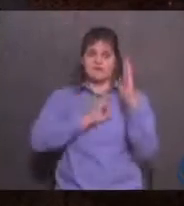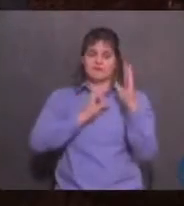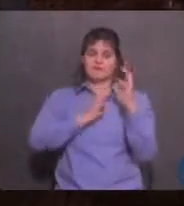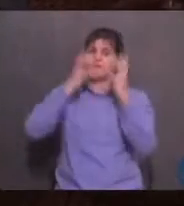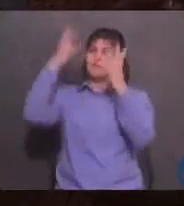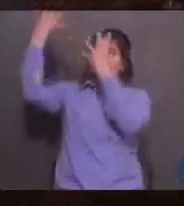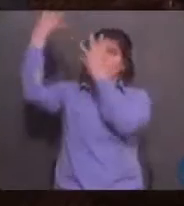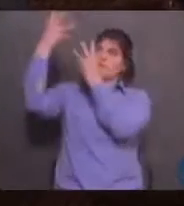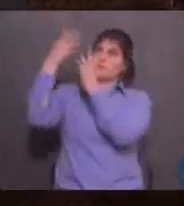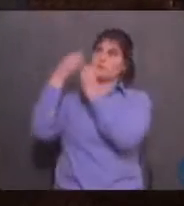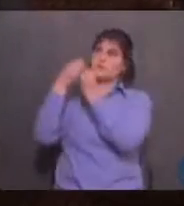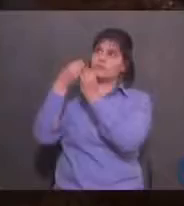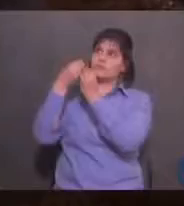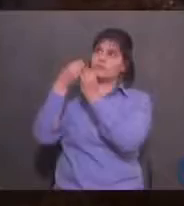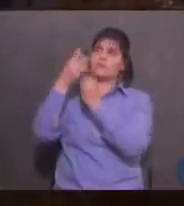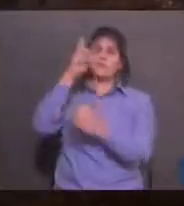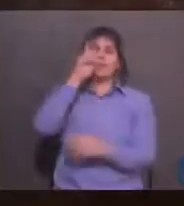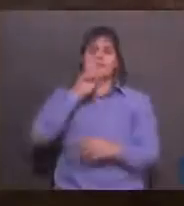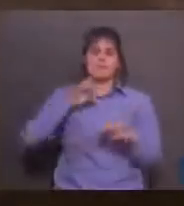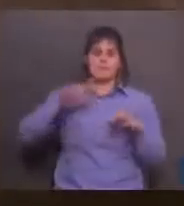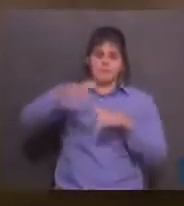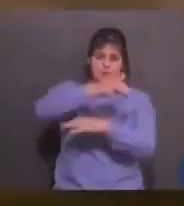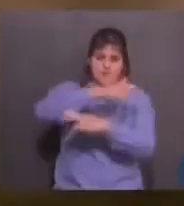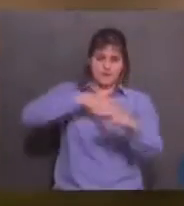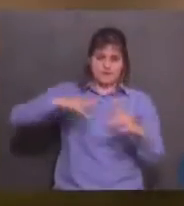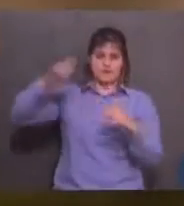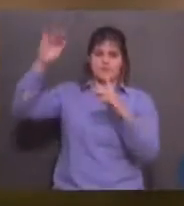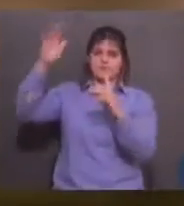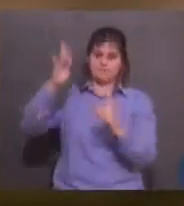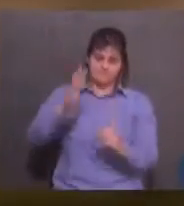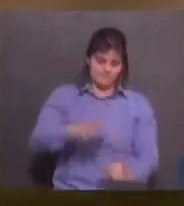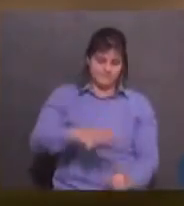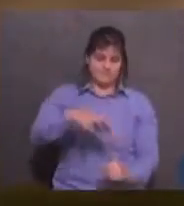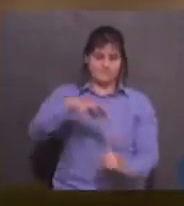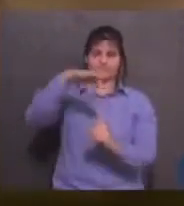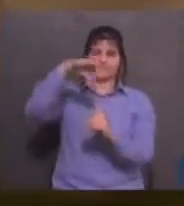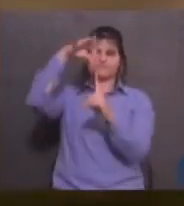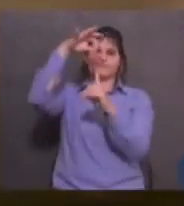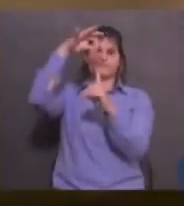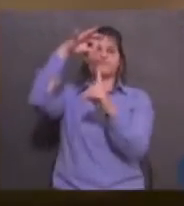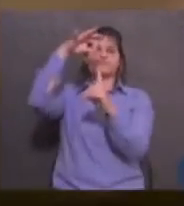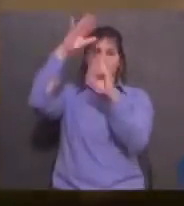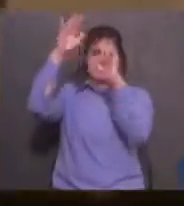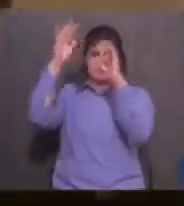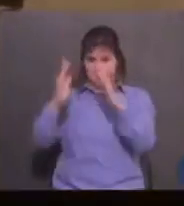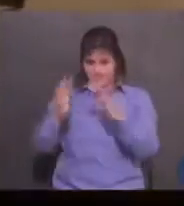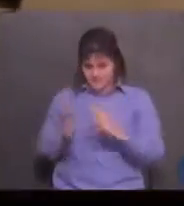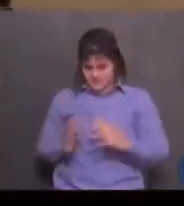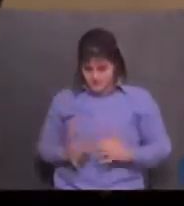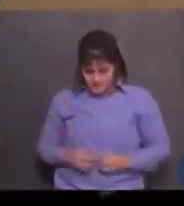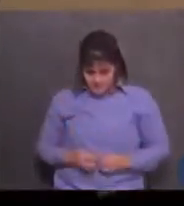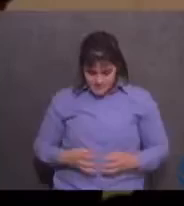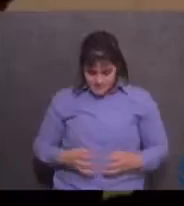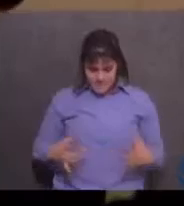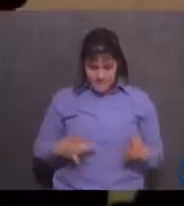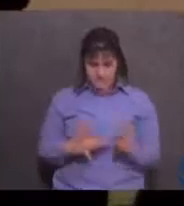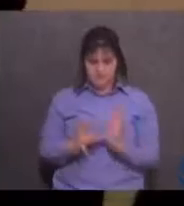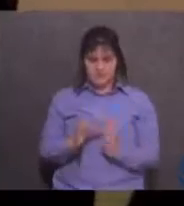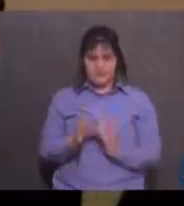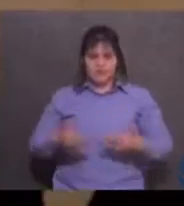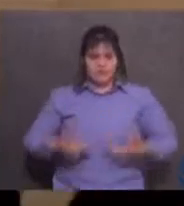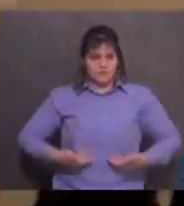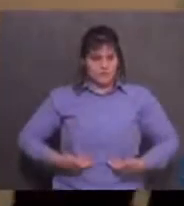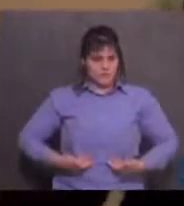convosco. Bendita sois vós entre as mulheres, e bendito é o fruto do vosso ventre,